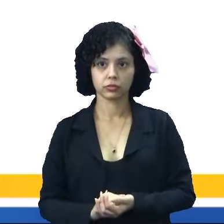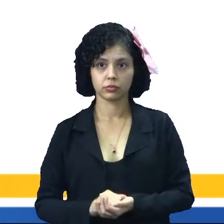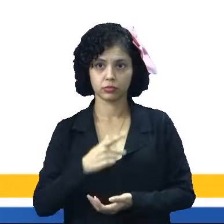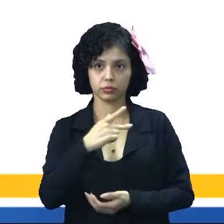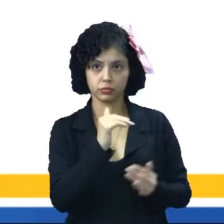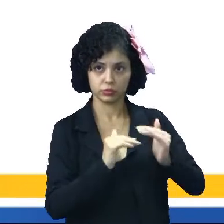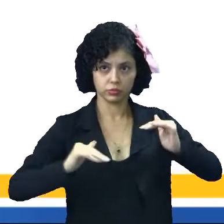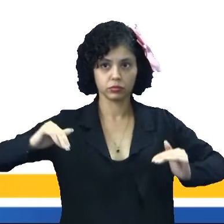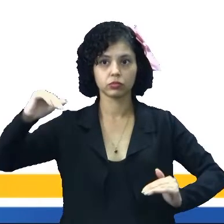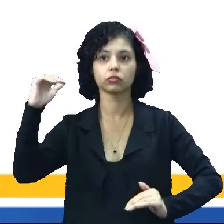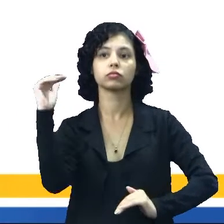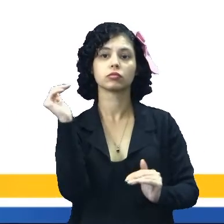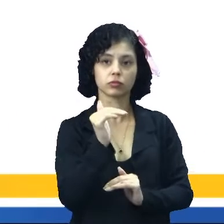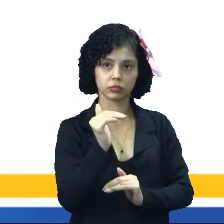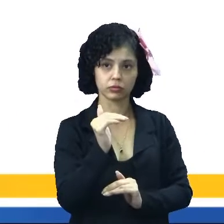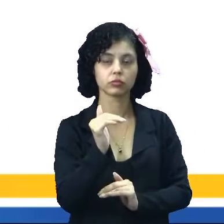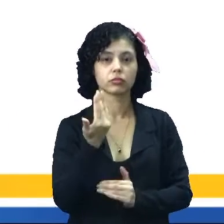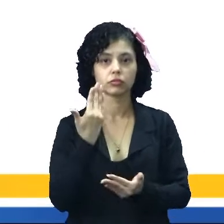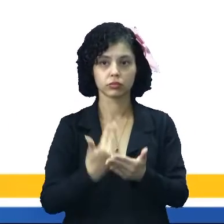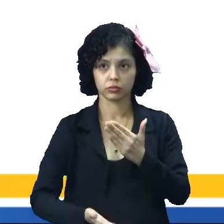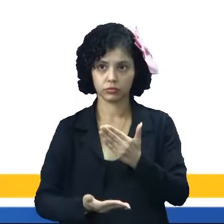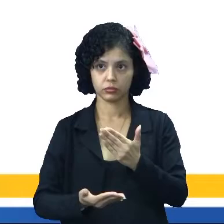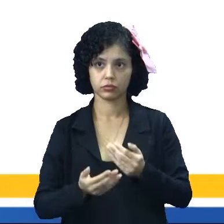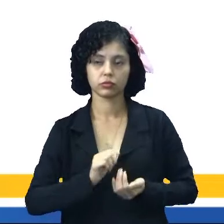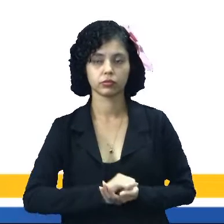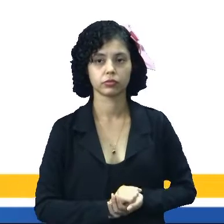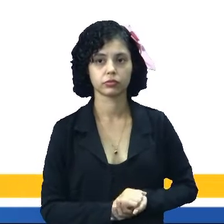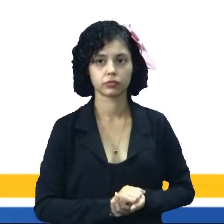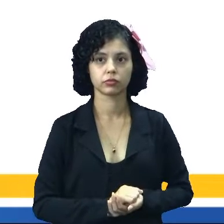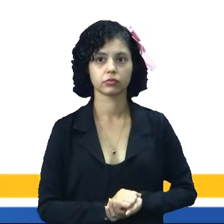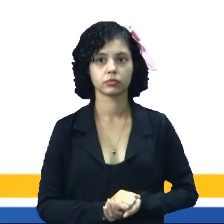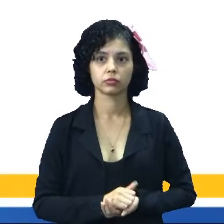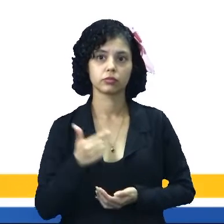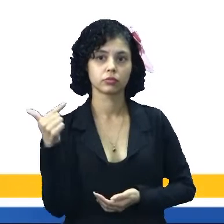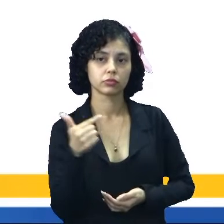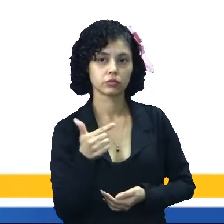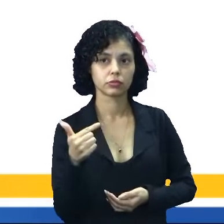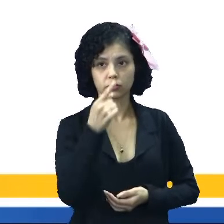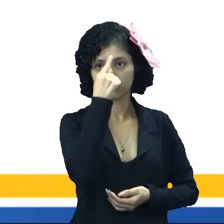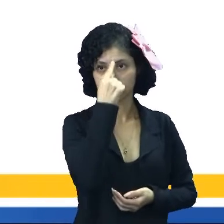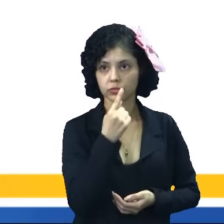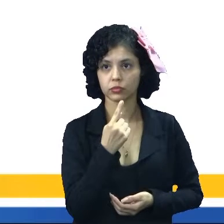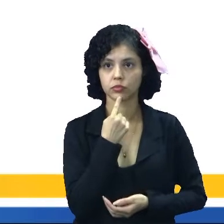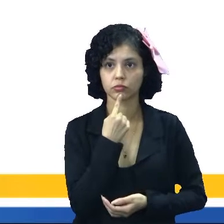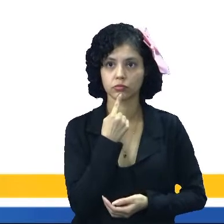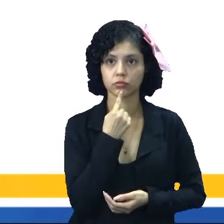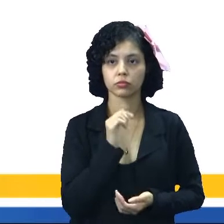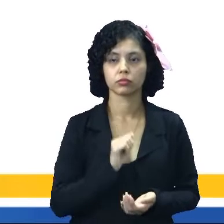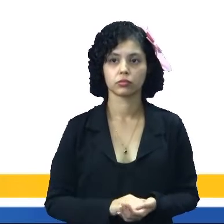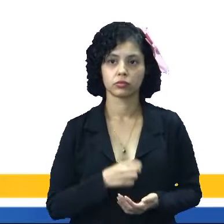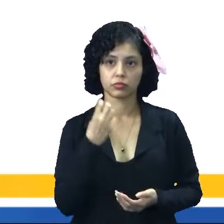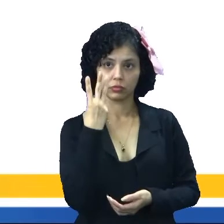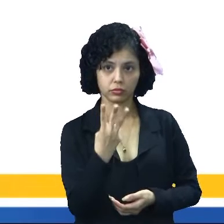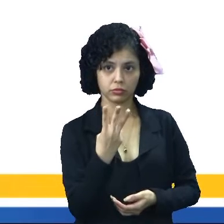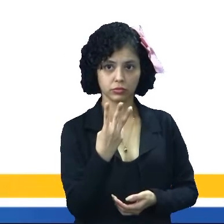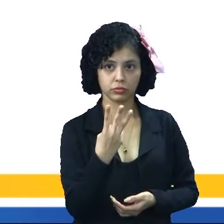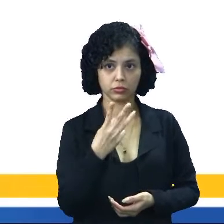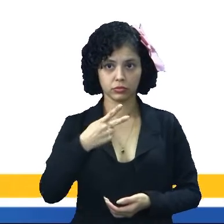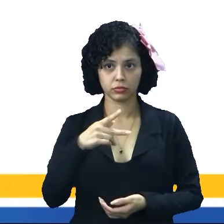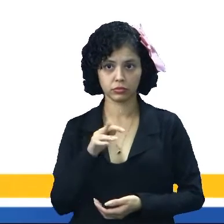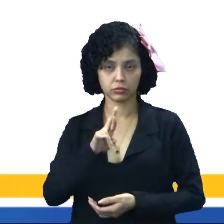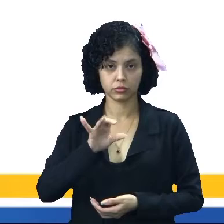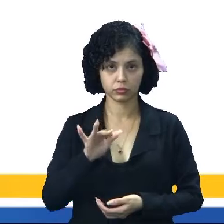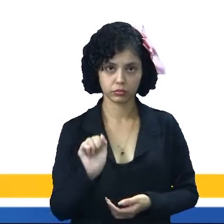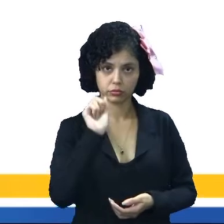está superior porque os elétrons foram perdidos. Na segunda situação, que é a situação do ânion, eu tenho 3 prótons e